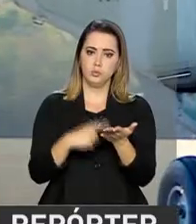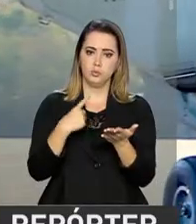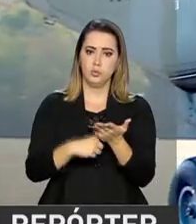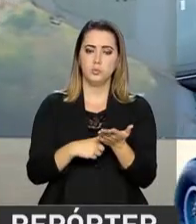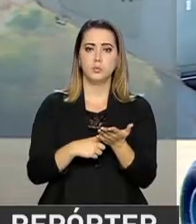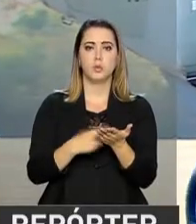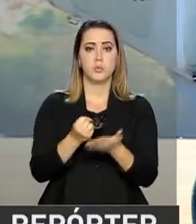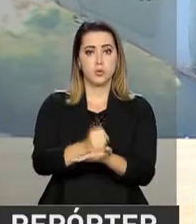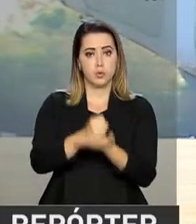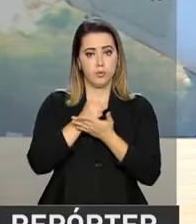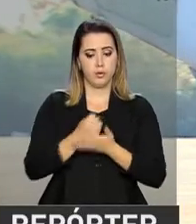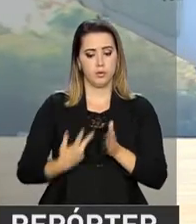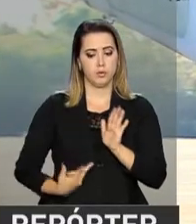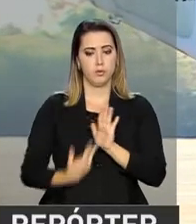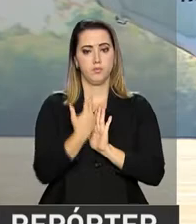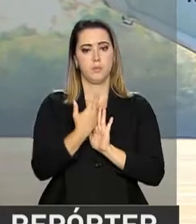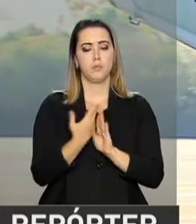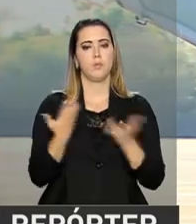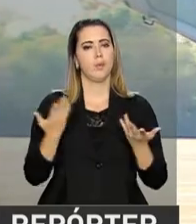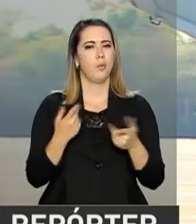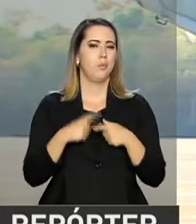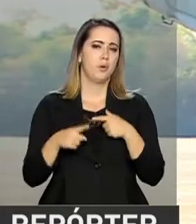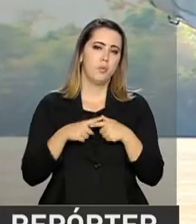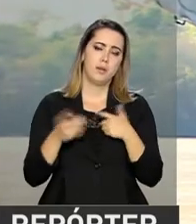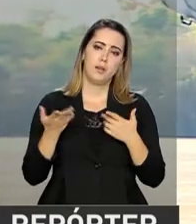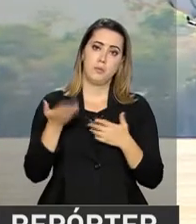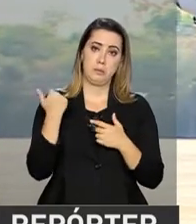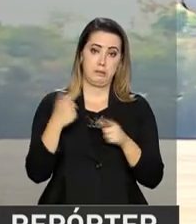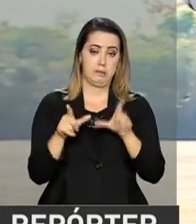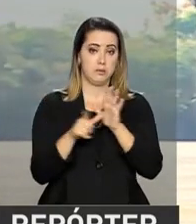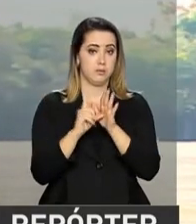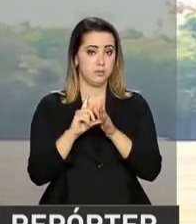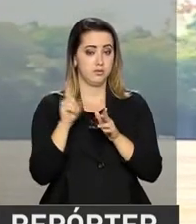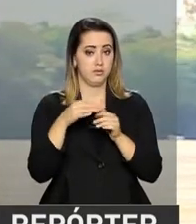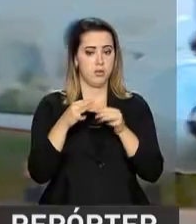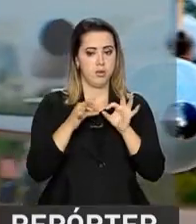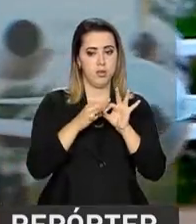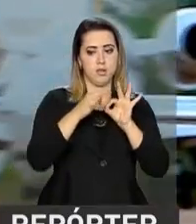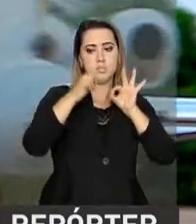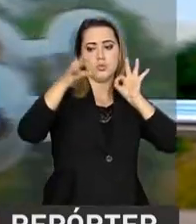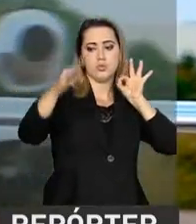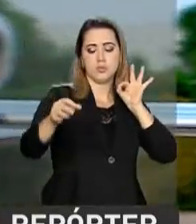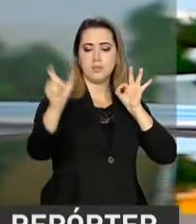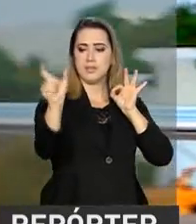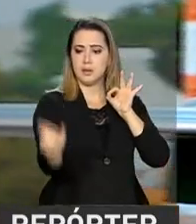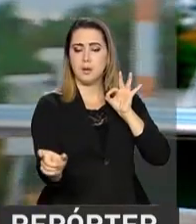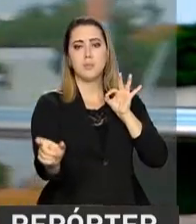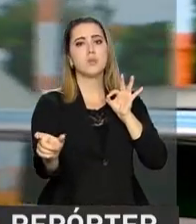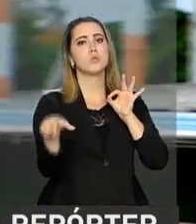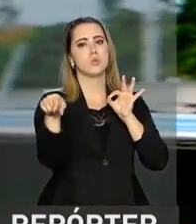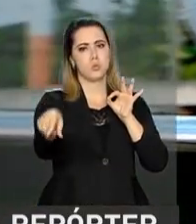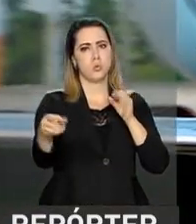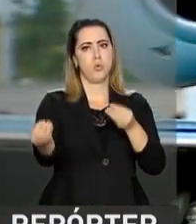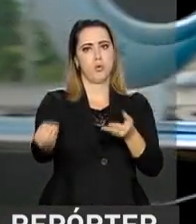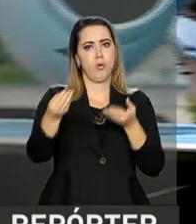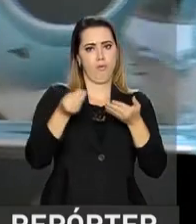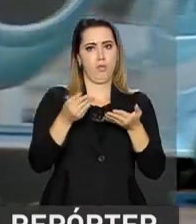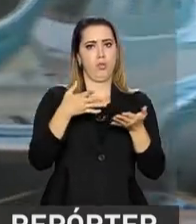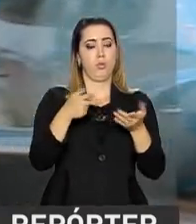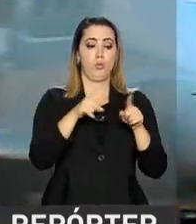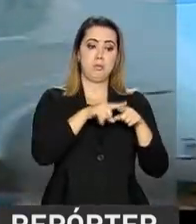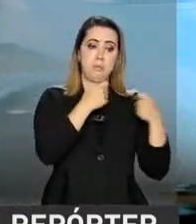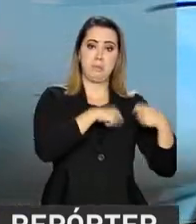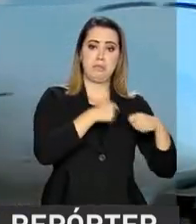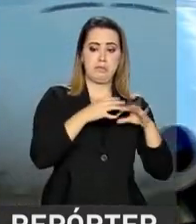doação. Uma das grandes barreiras para a doação de órgãos no Brasil é a distância entre o doador e a pessoa que precisa. Por